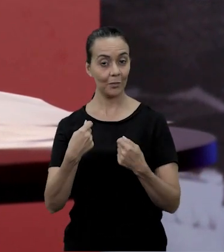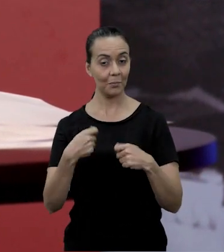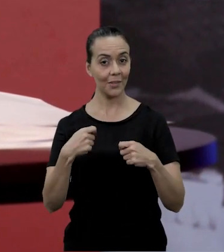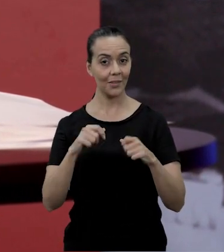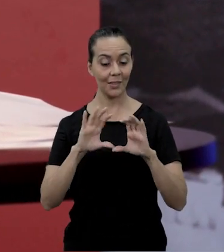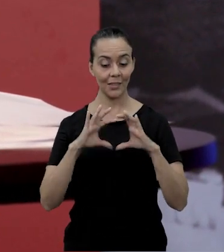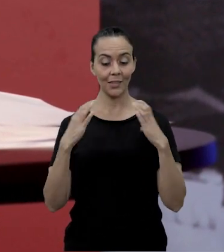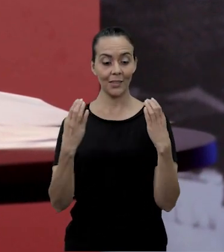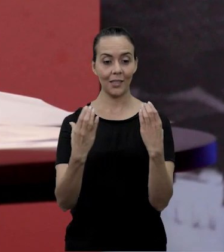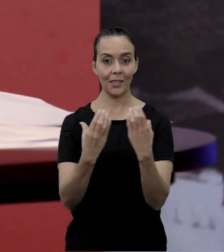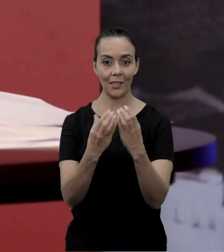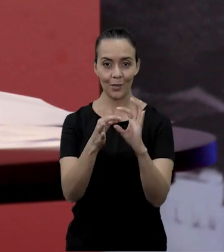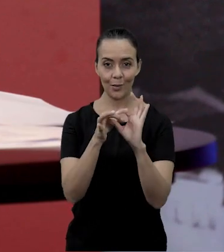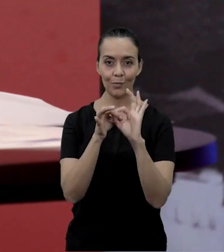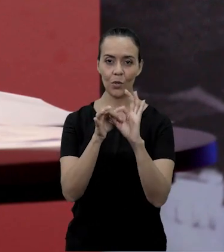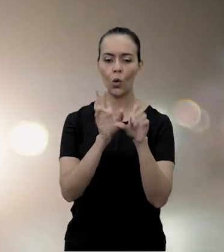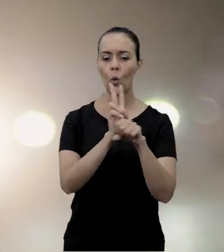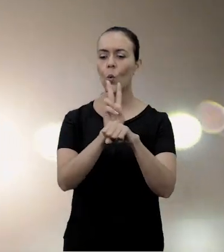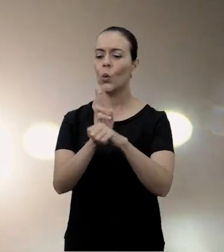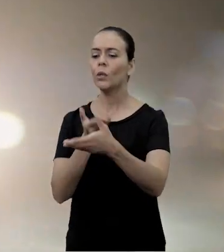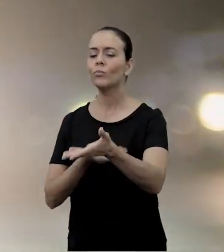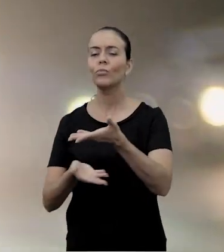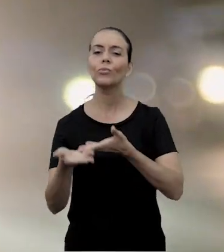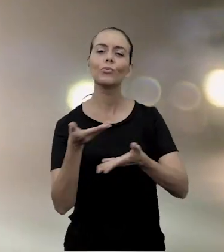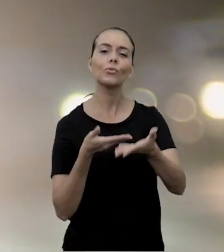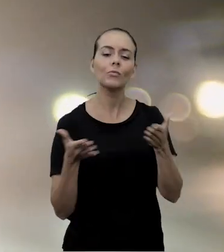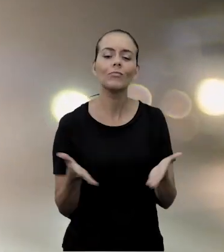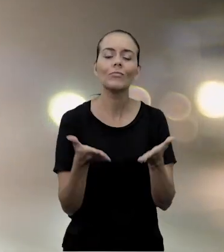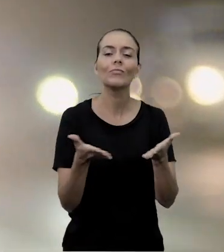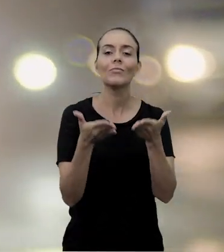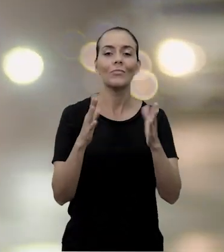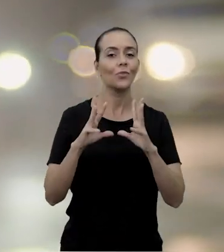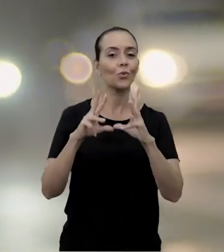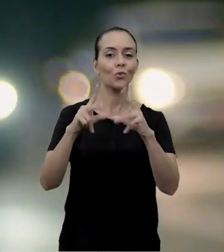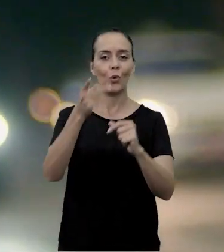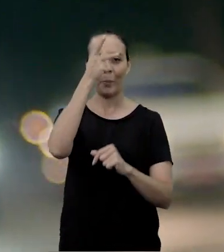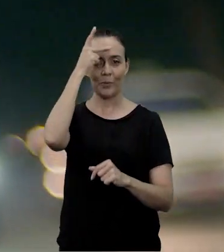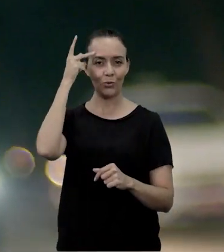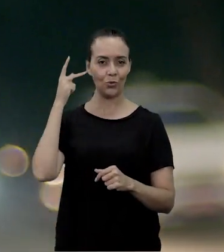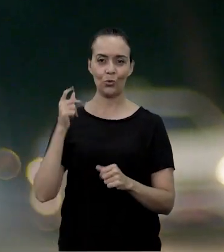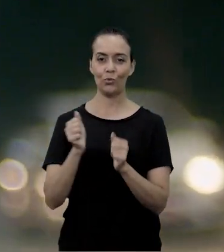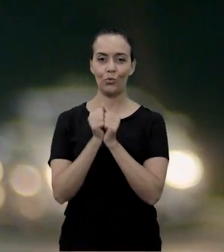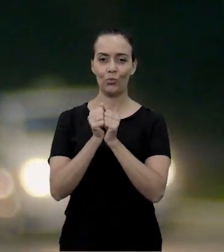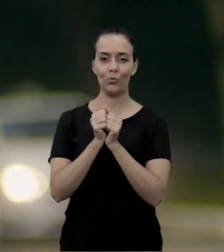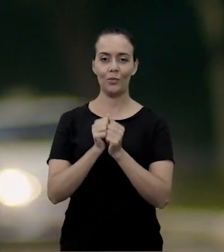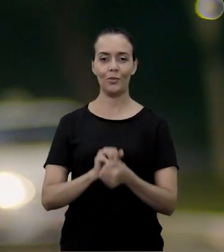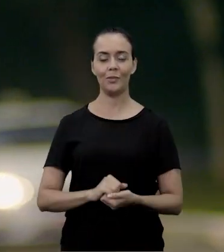sempre, e ao coletivo importa cuidar de todos.